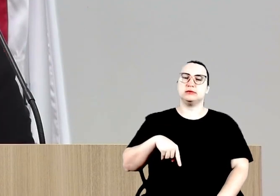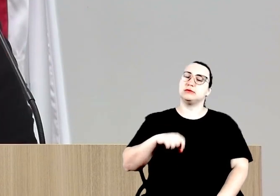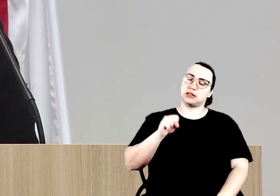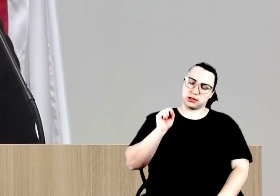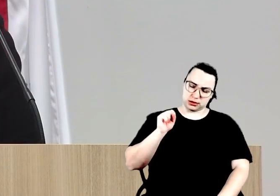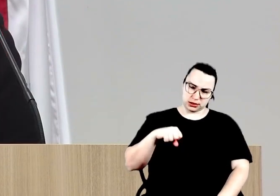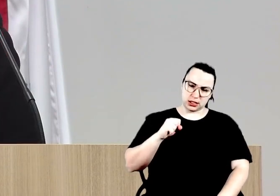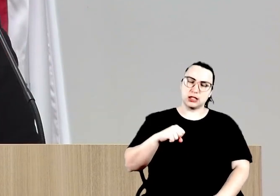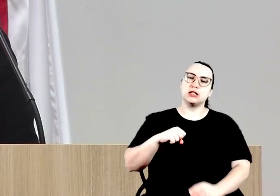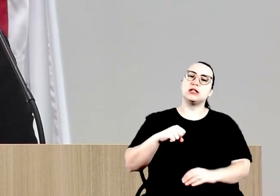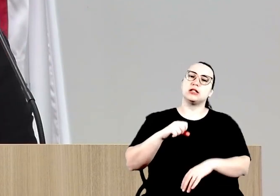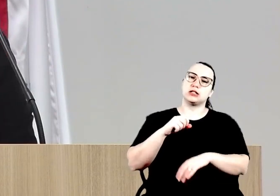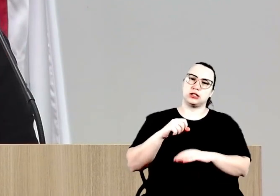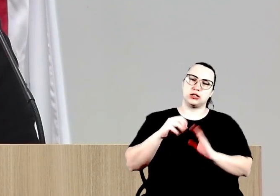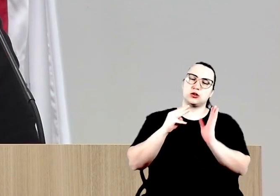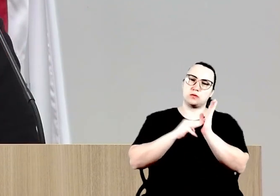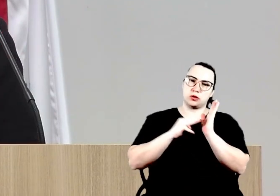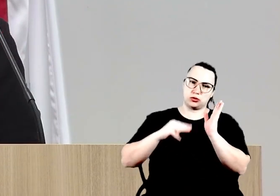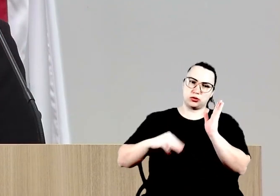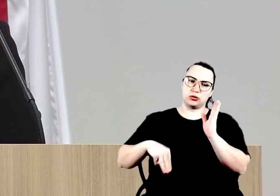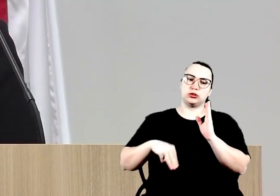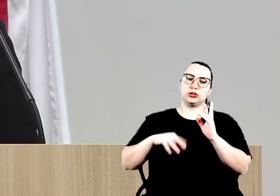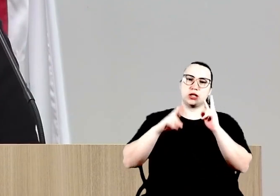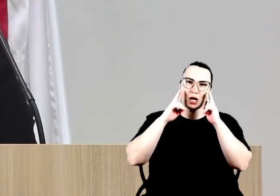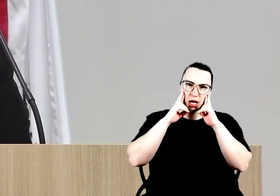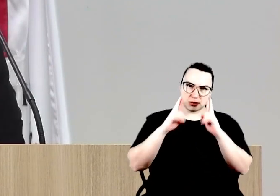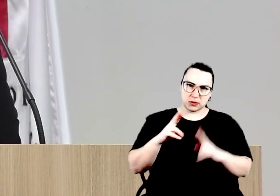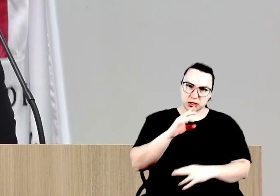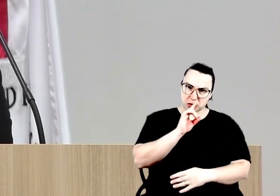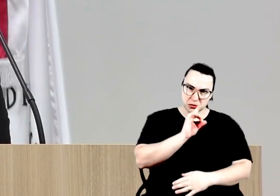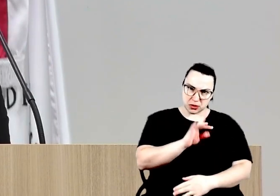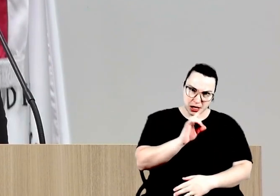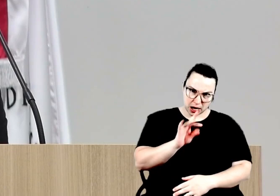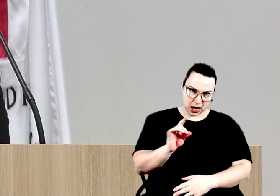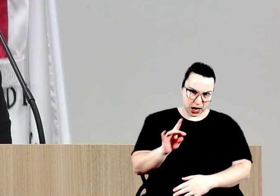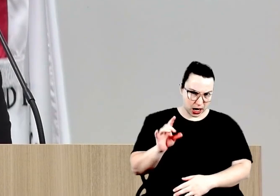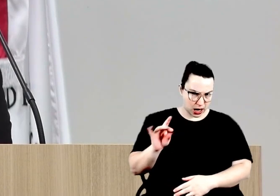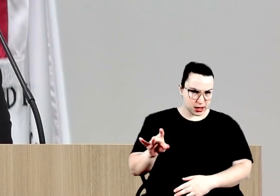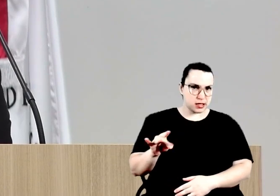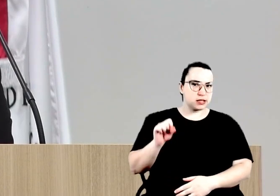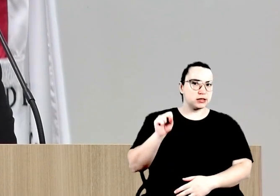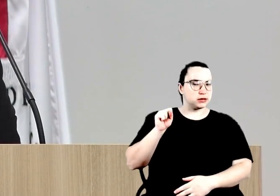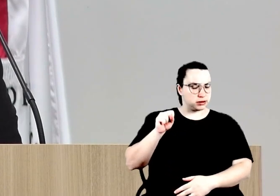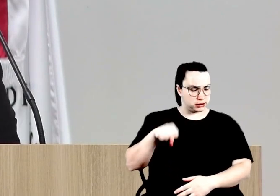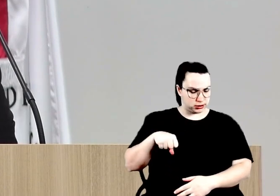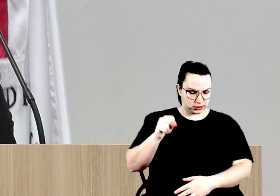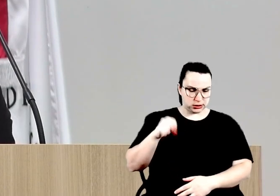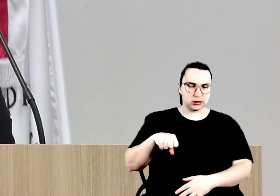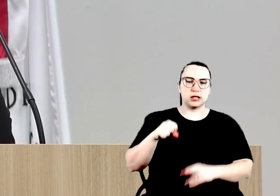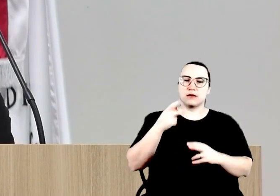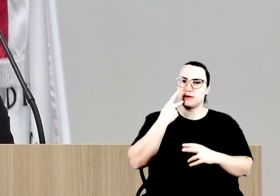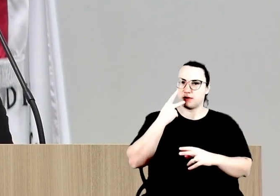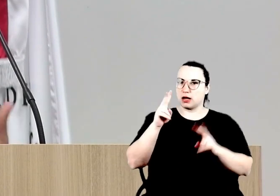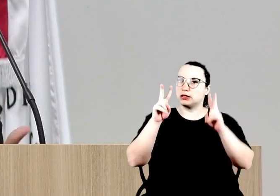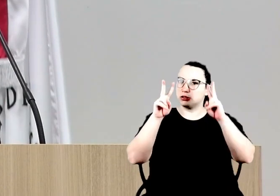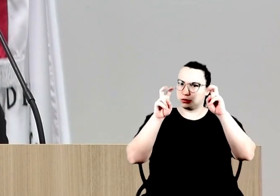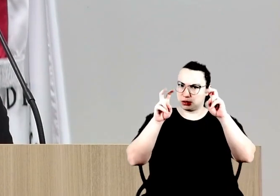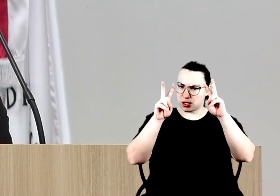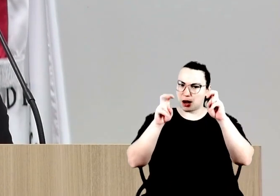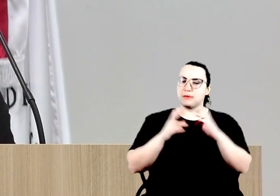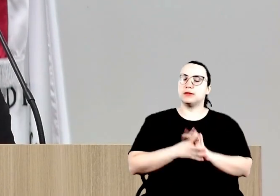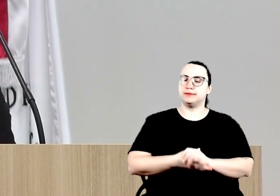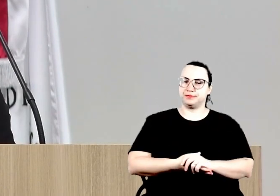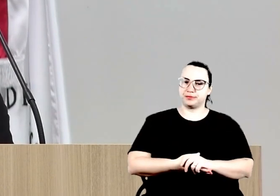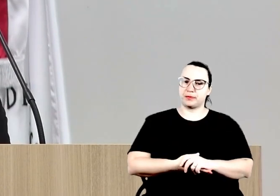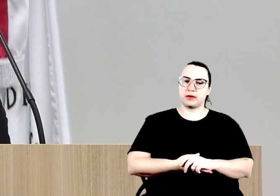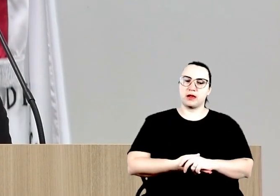metodologia certa, respeitando cada faixa etária, a gente fala sobre a temática de violência sexual. É lógico que a